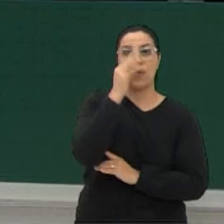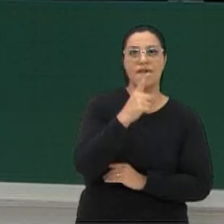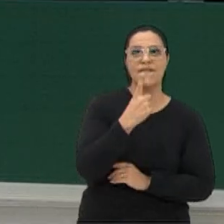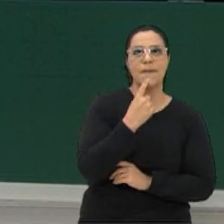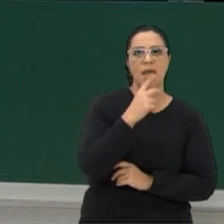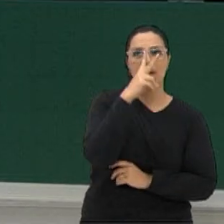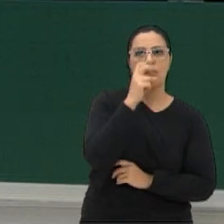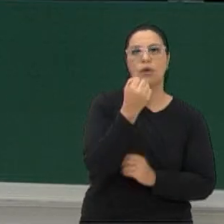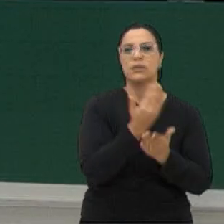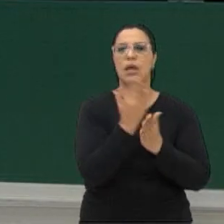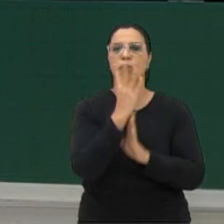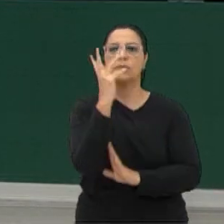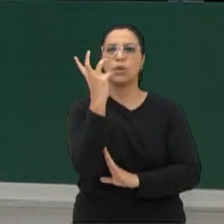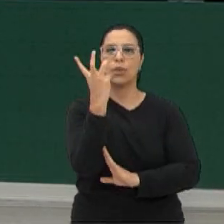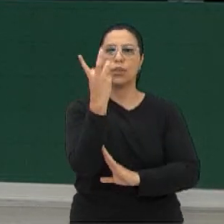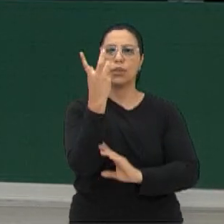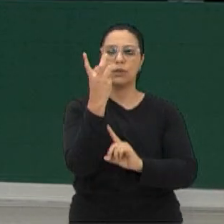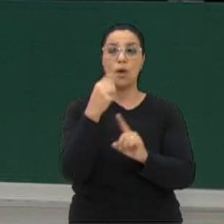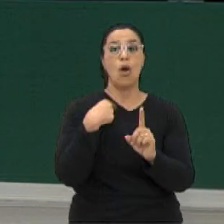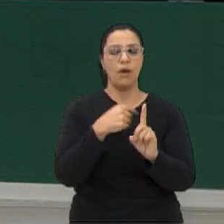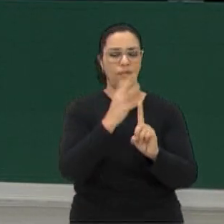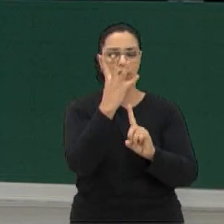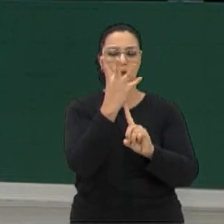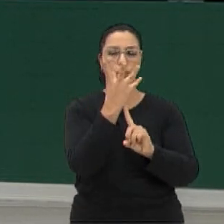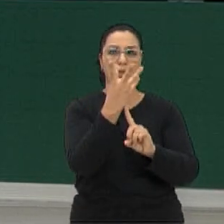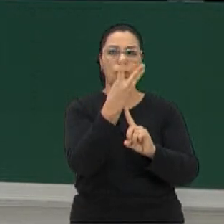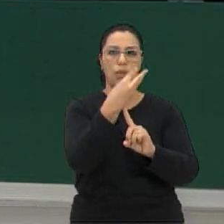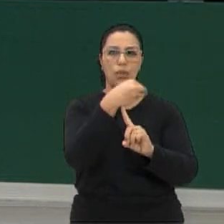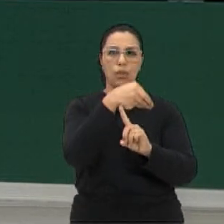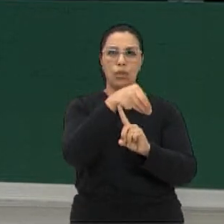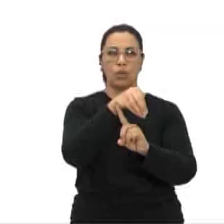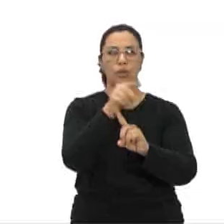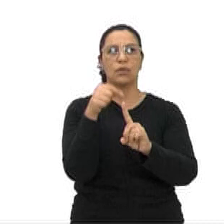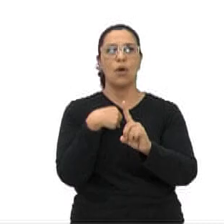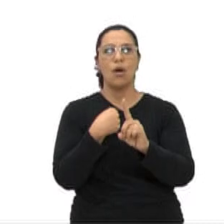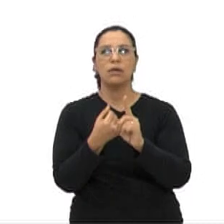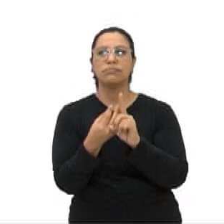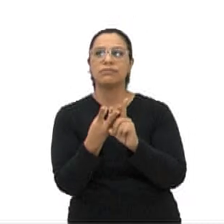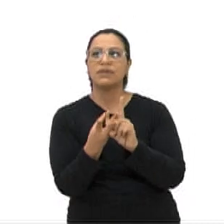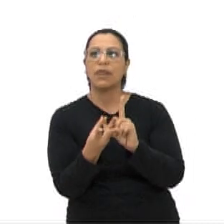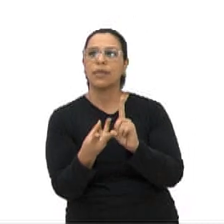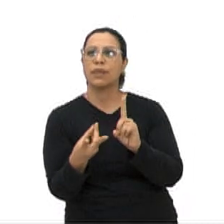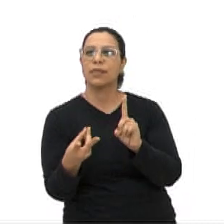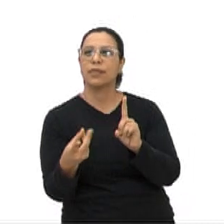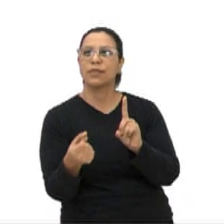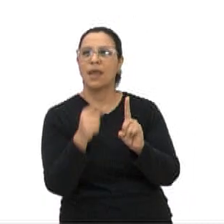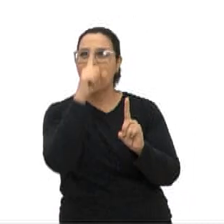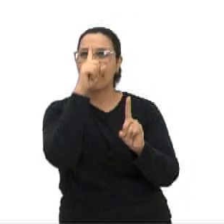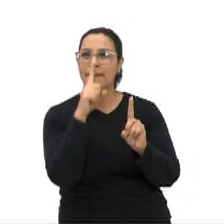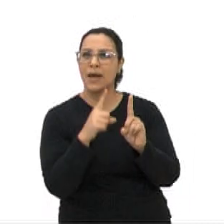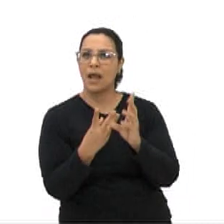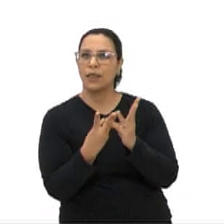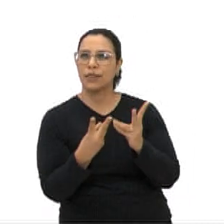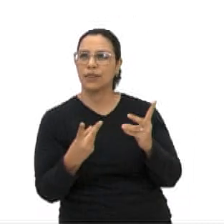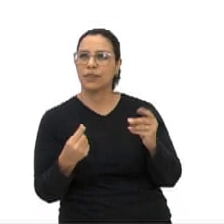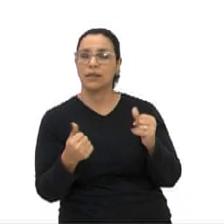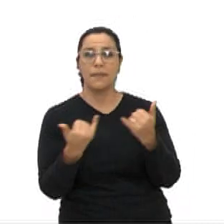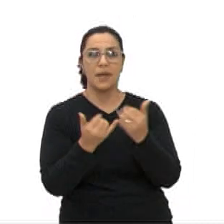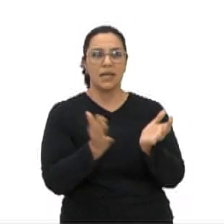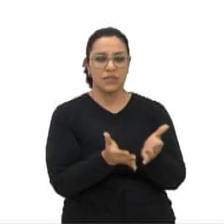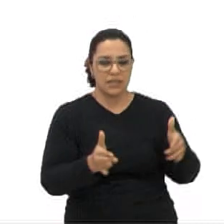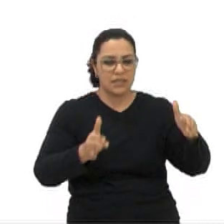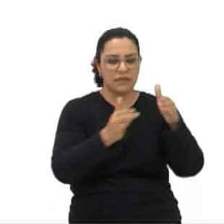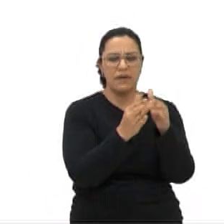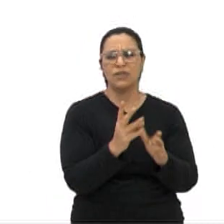ó, já se desfazendo, né, caindo, ó. Você vê a ação do tempo aqui, o tempo parece que esses vasos estão muito